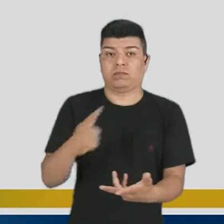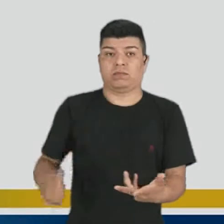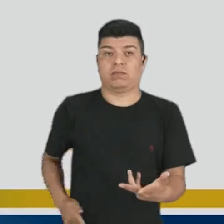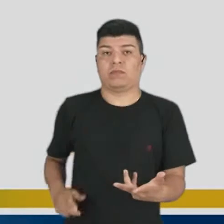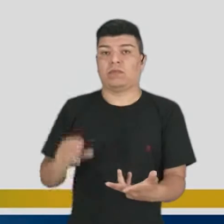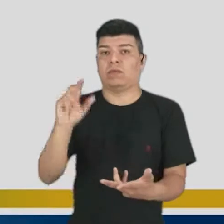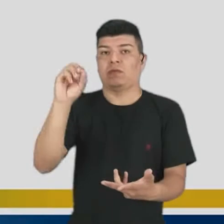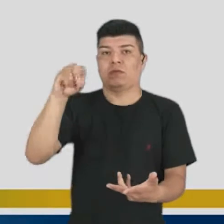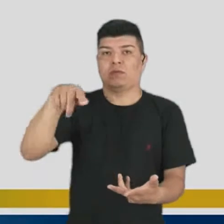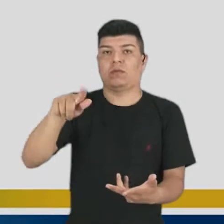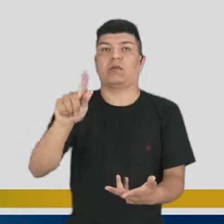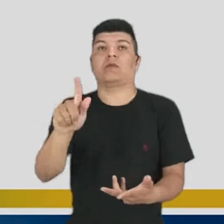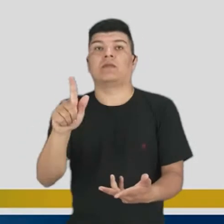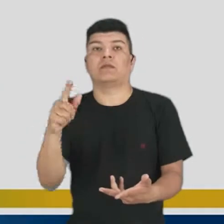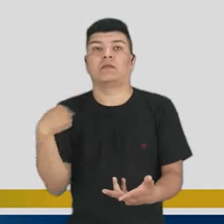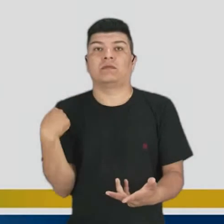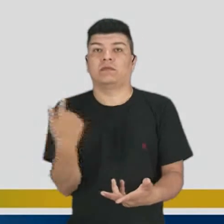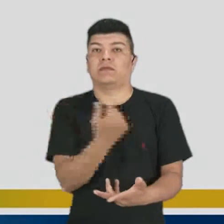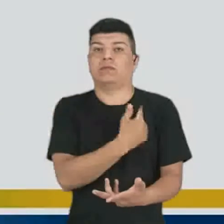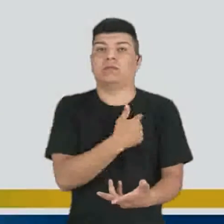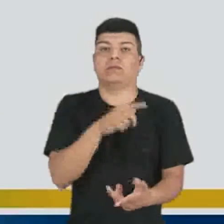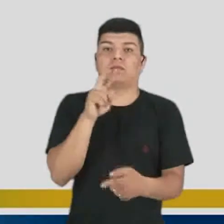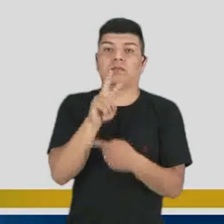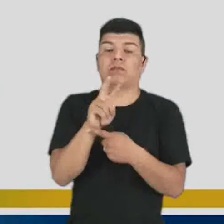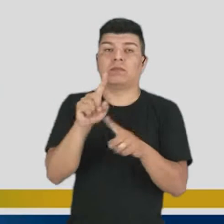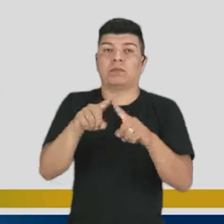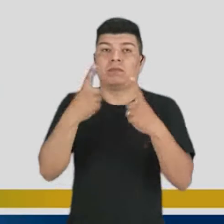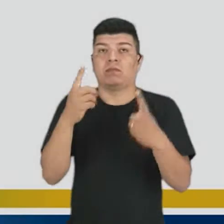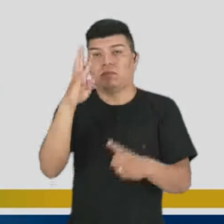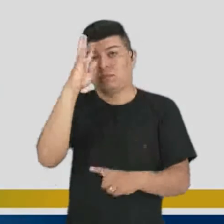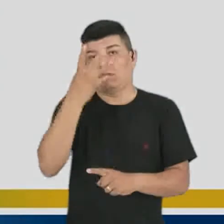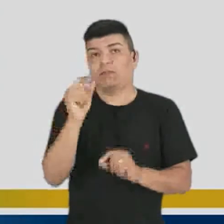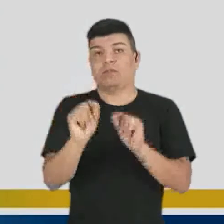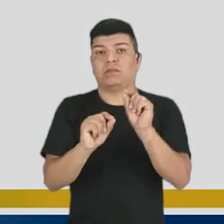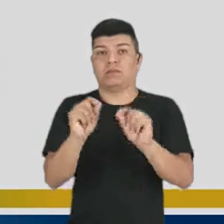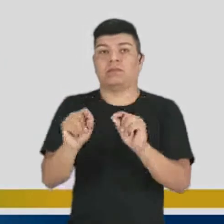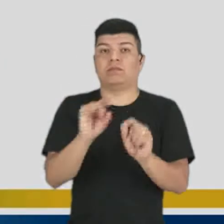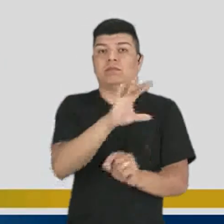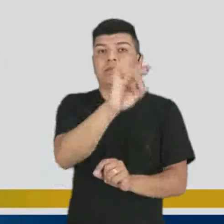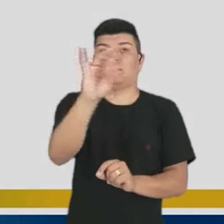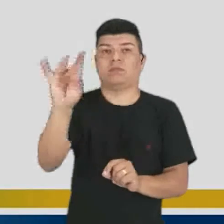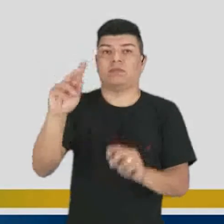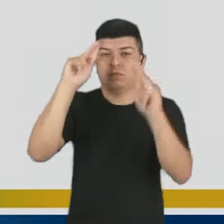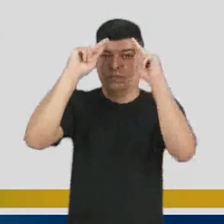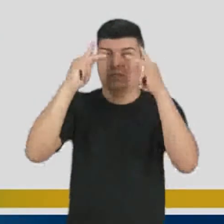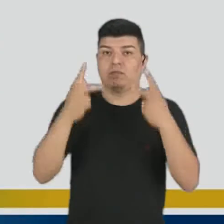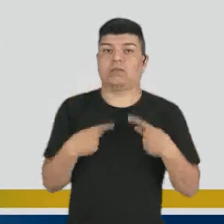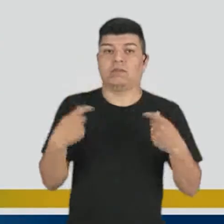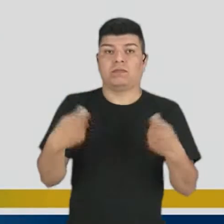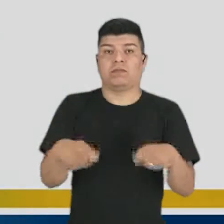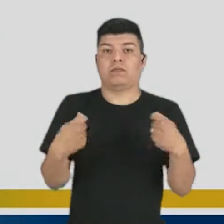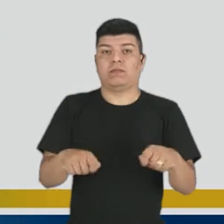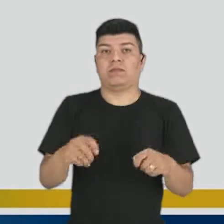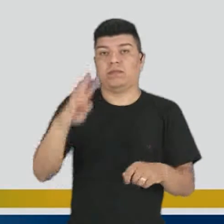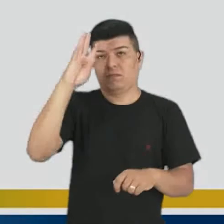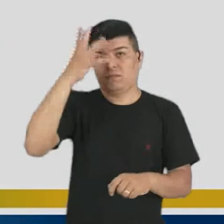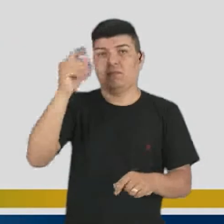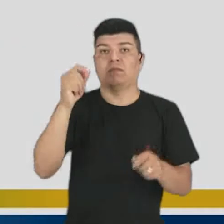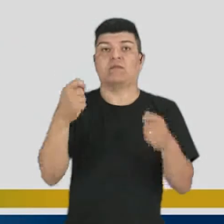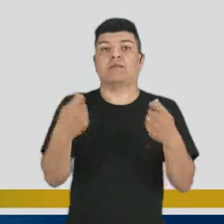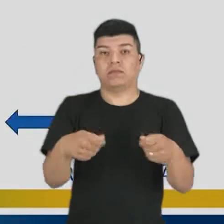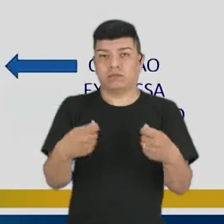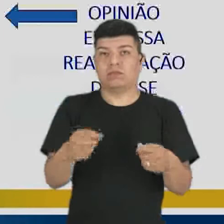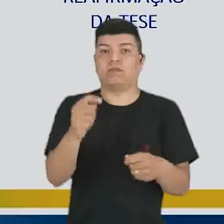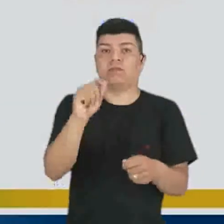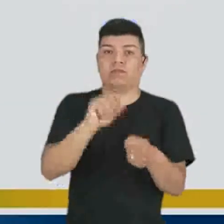ou ONGs, nem pela nossa compaixão, mas pelas ações concretas de cada ser humano. É preciso agir, mesmo